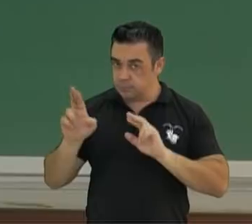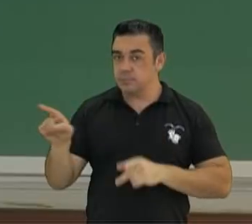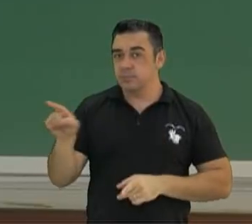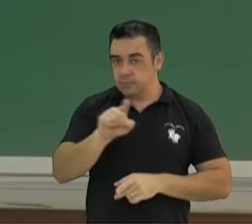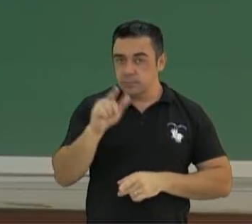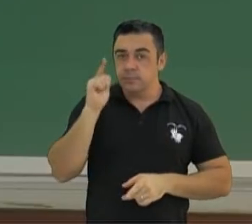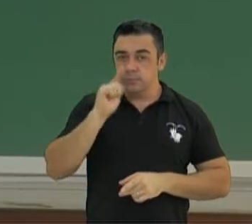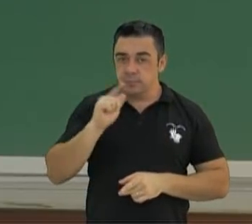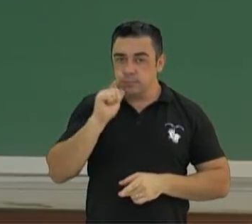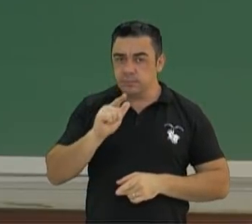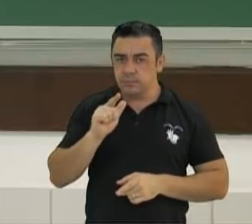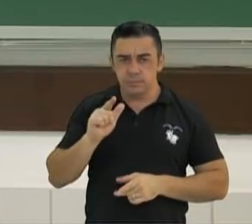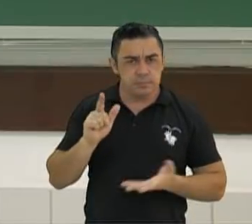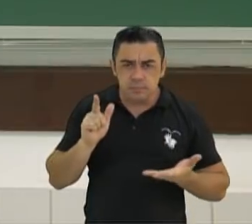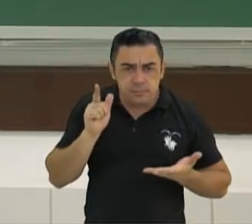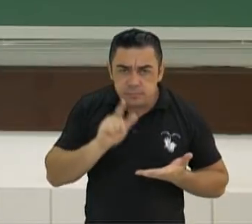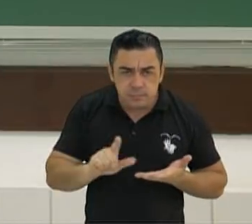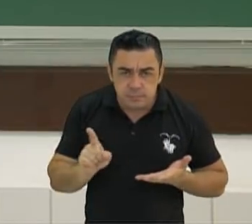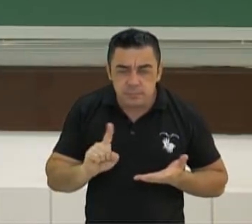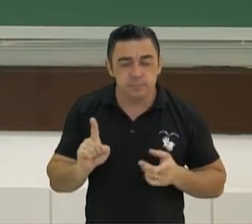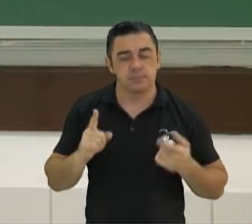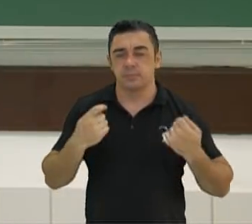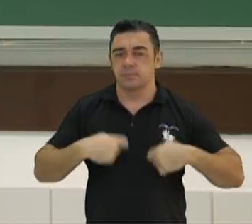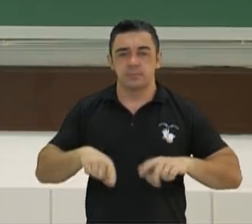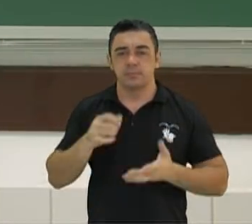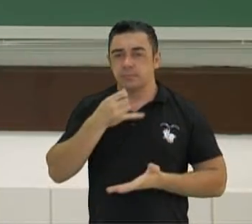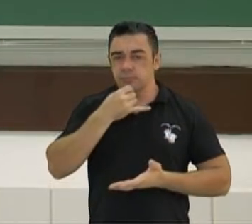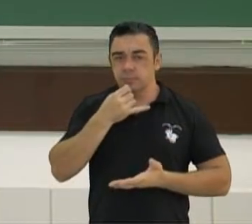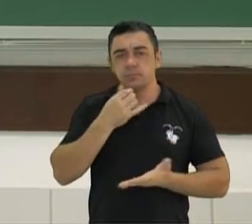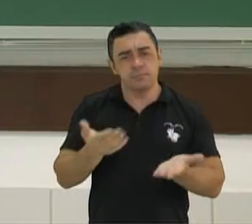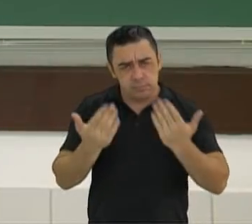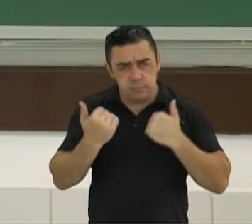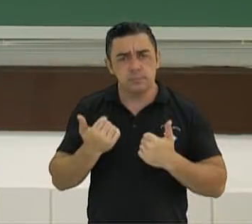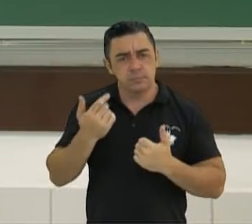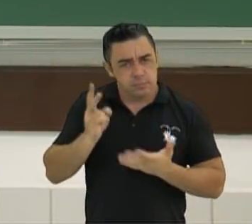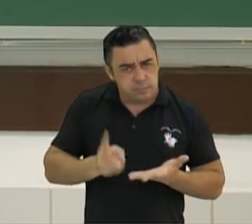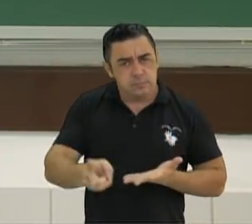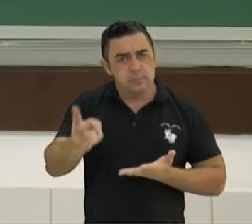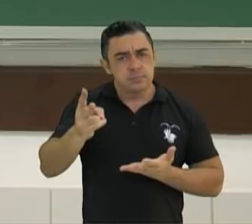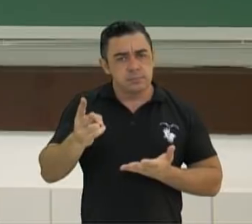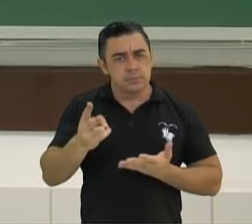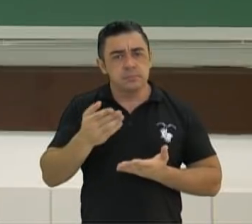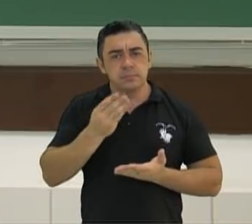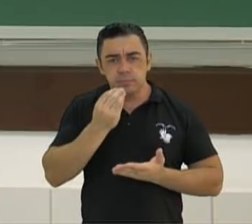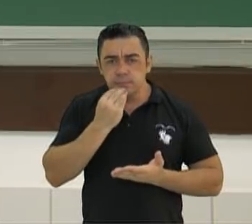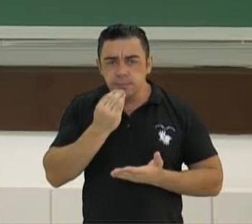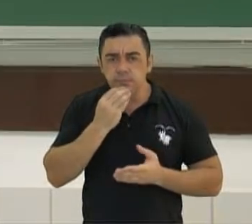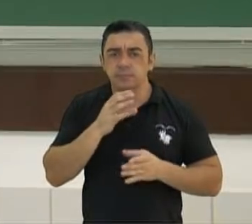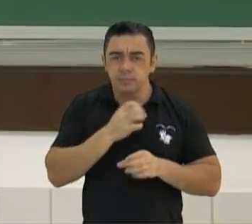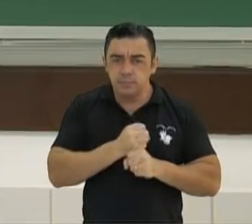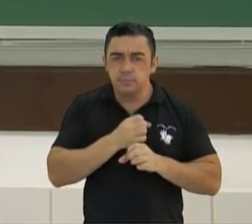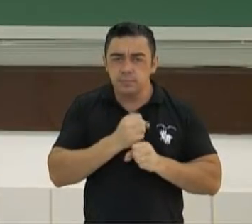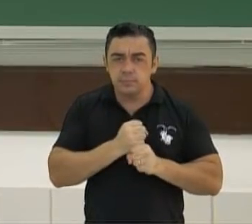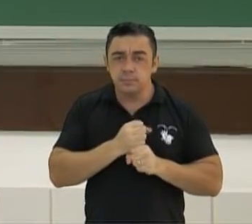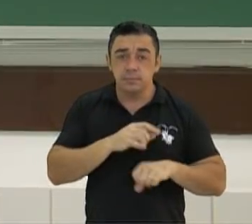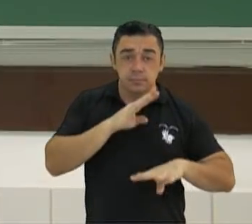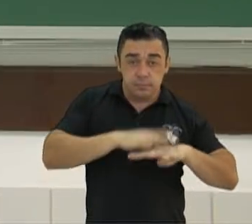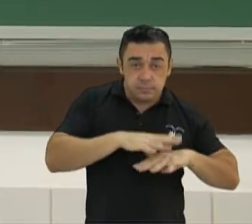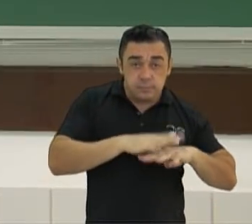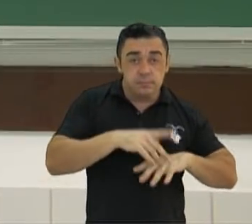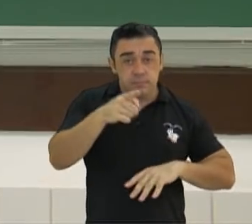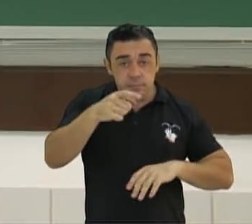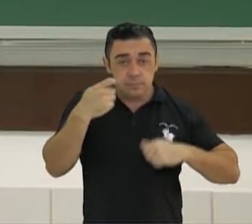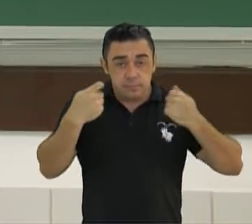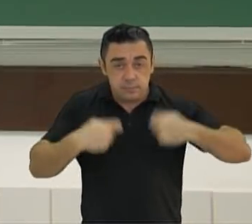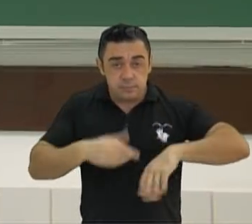hein? Não chegou? Não fica triste. Vamos calcular mais um pouquinho. Matemática é treino. Treinando